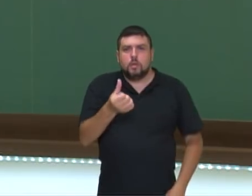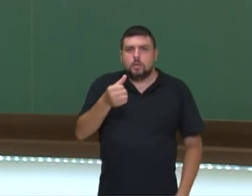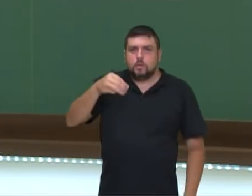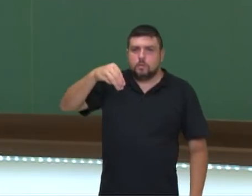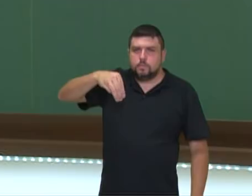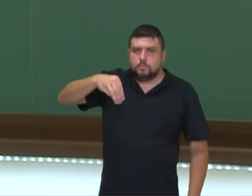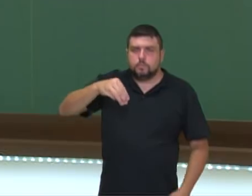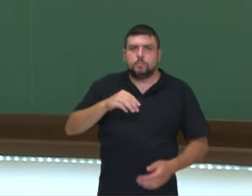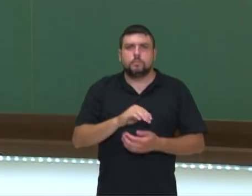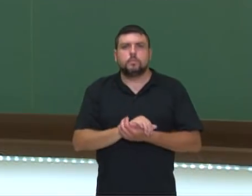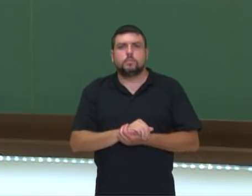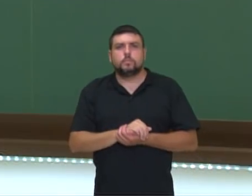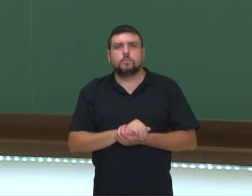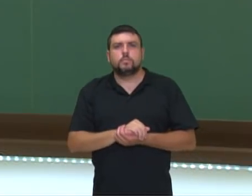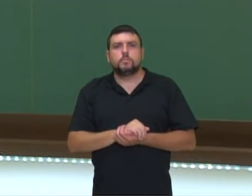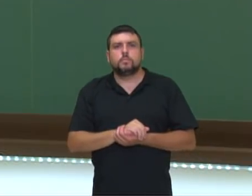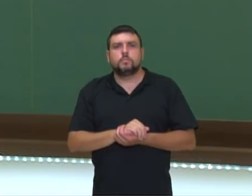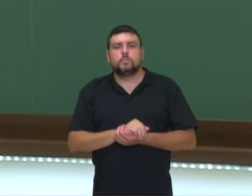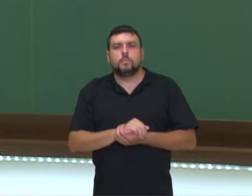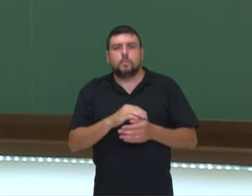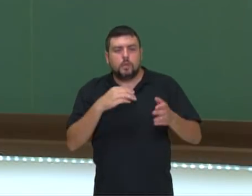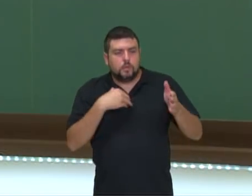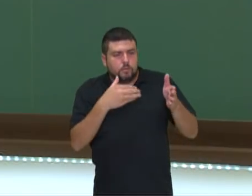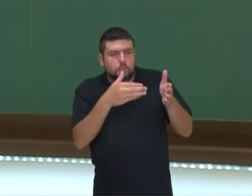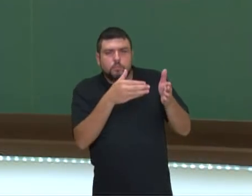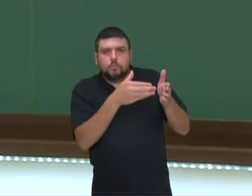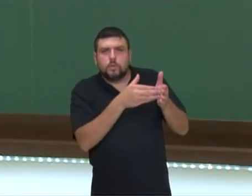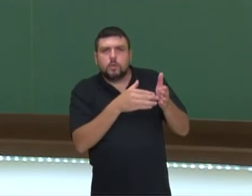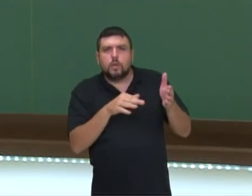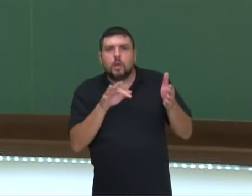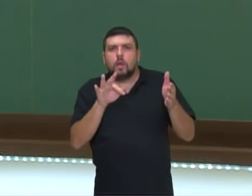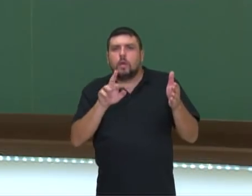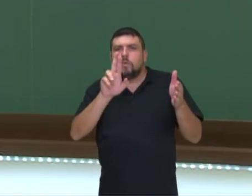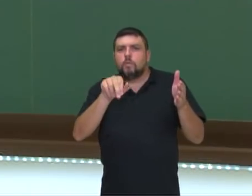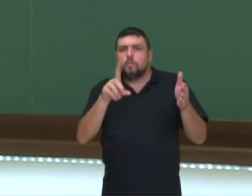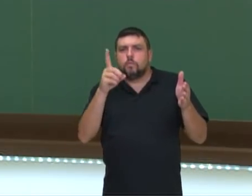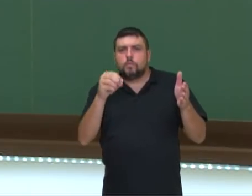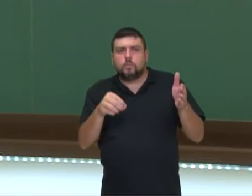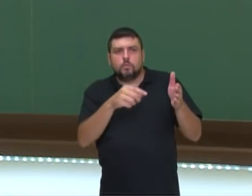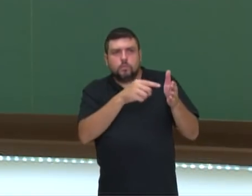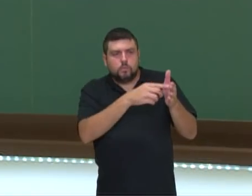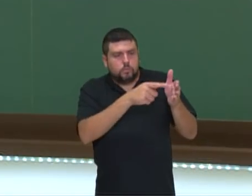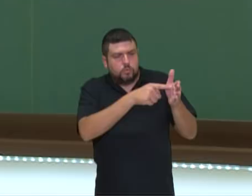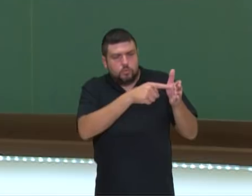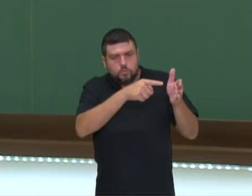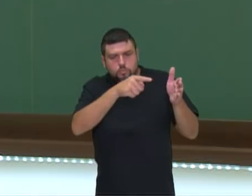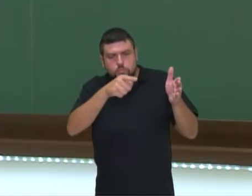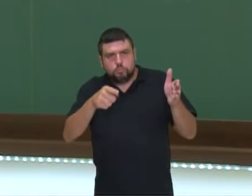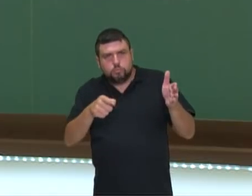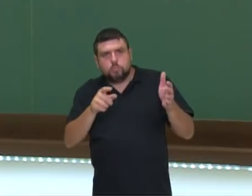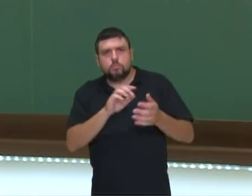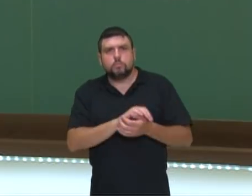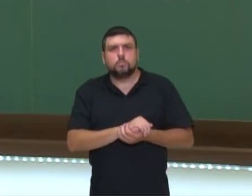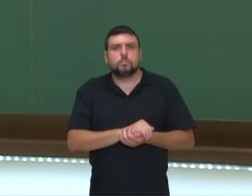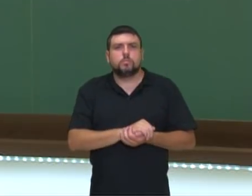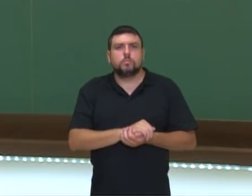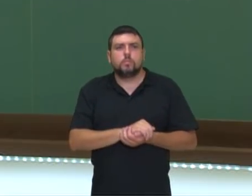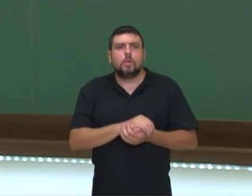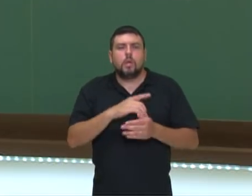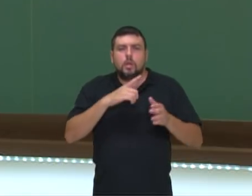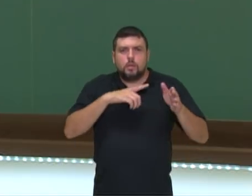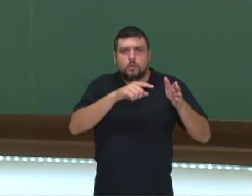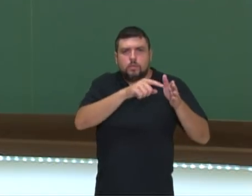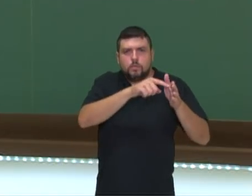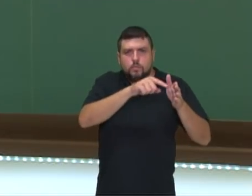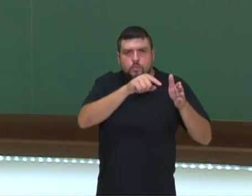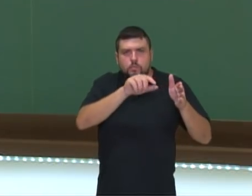áreas distintas. Temos a linha de fundo, da linha de fundo até aqui a linha dos 3 metros. Essa área nós vamos chamar aqui